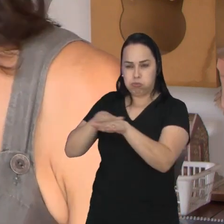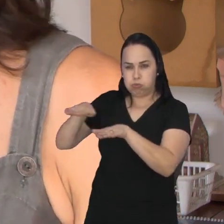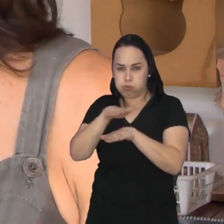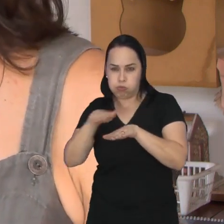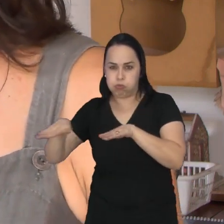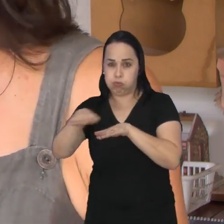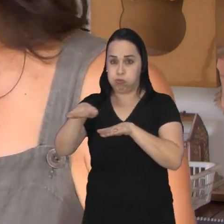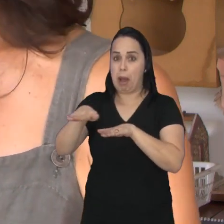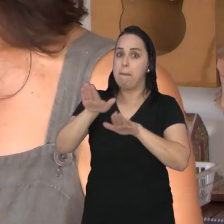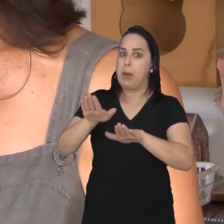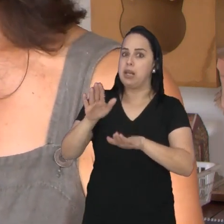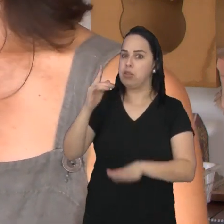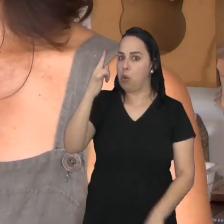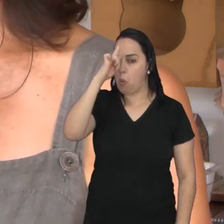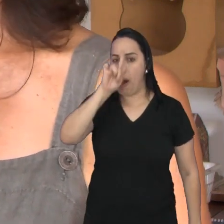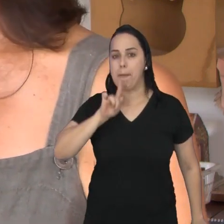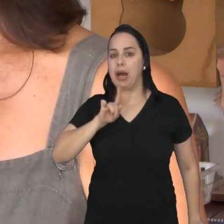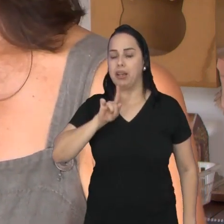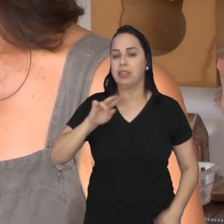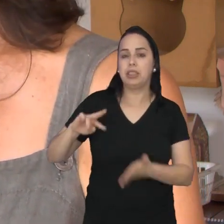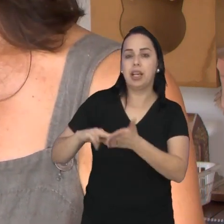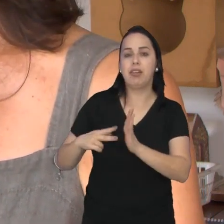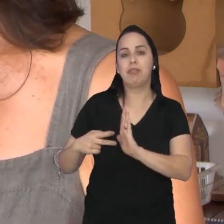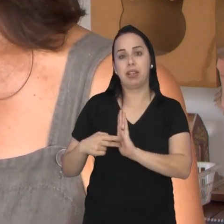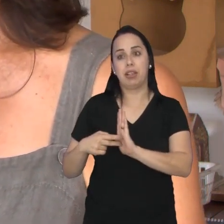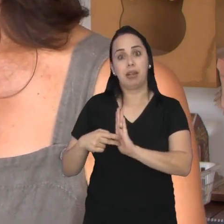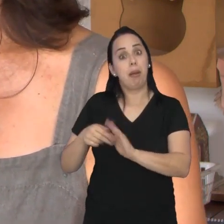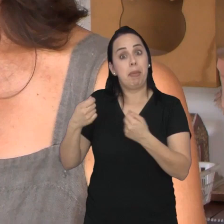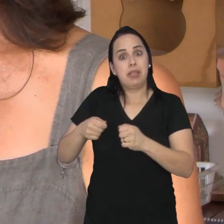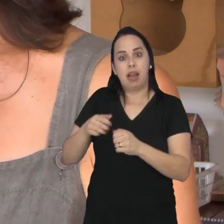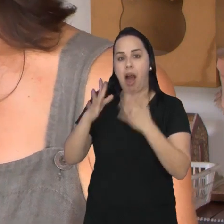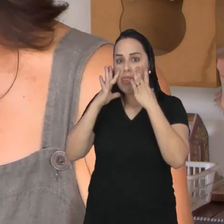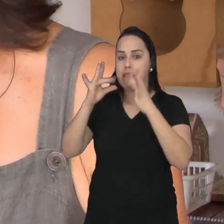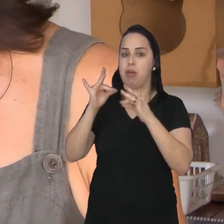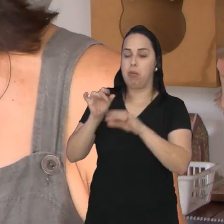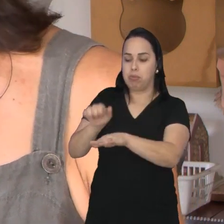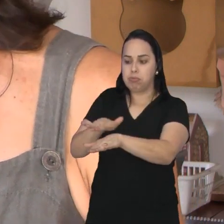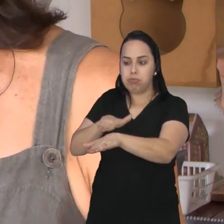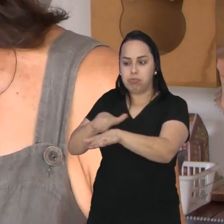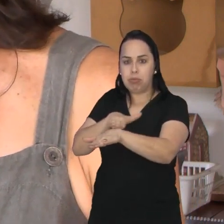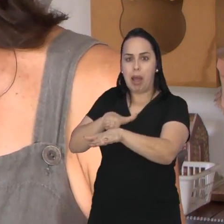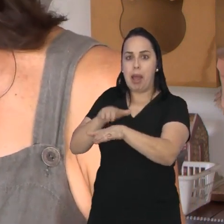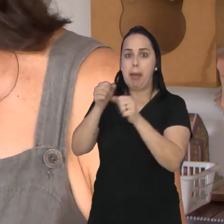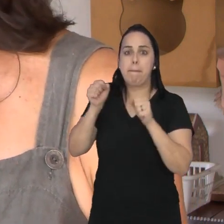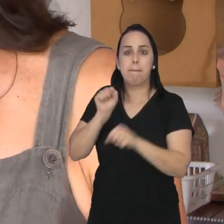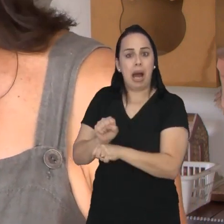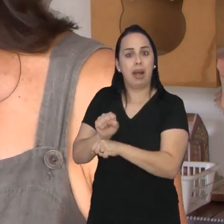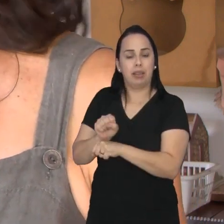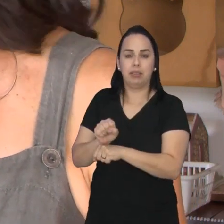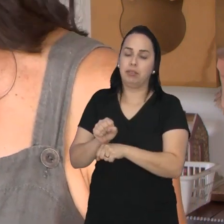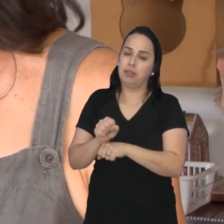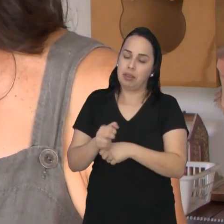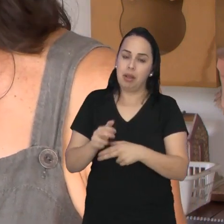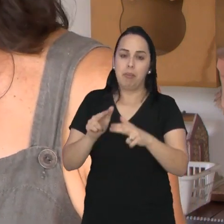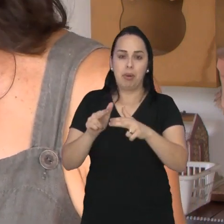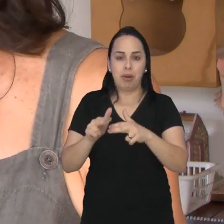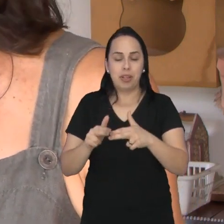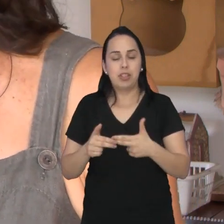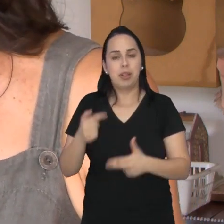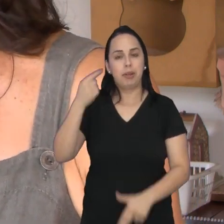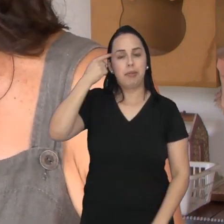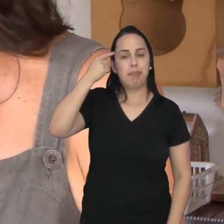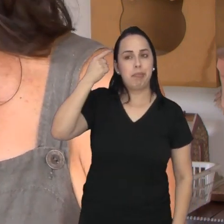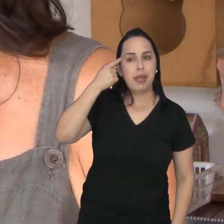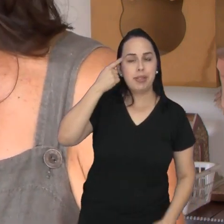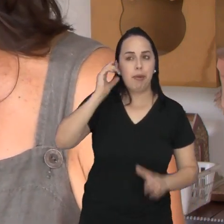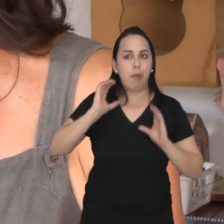correndo, né? E, na verdade, o sinal amarelo é um sinal que você tinha que parar. Então, isso já explica muito como que a